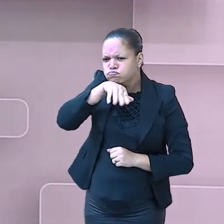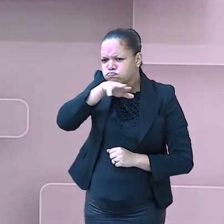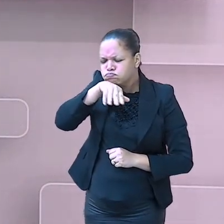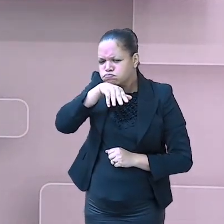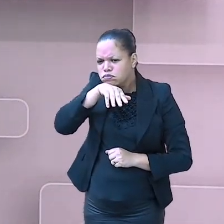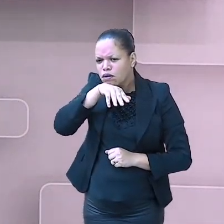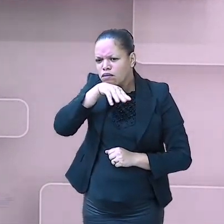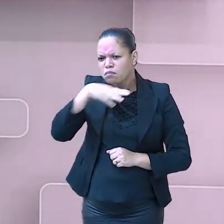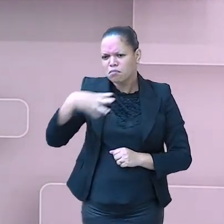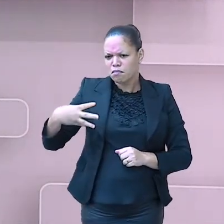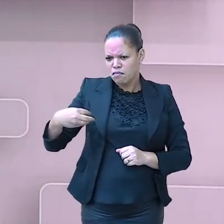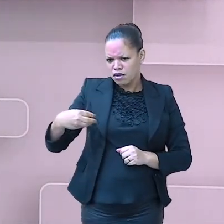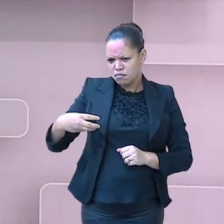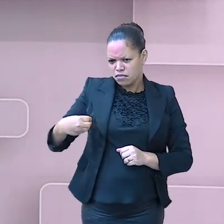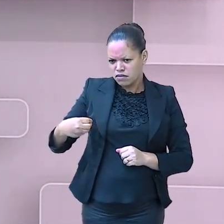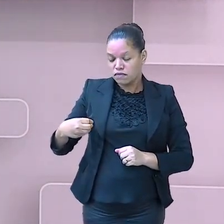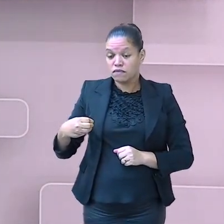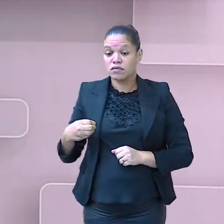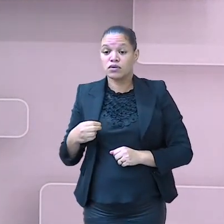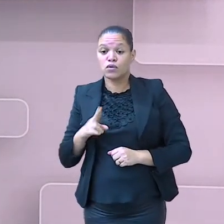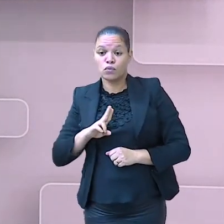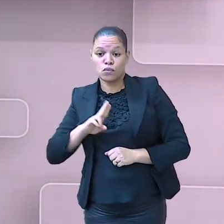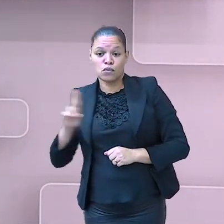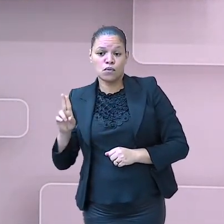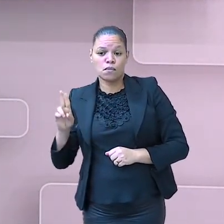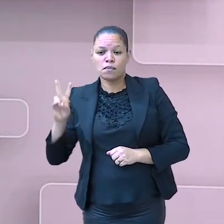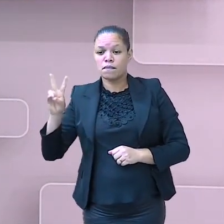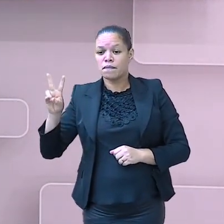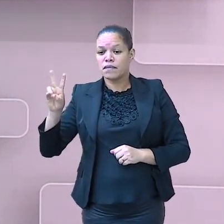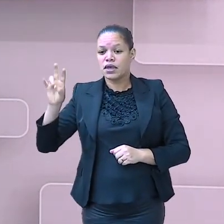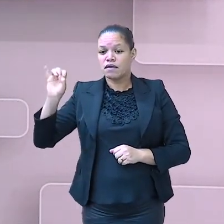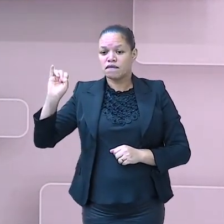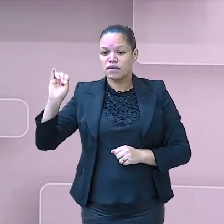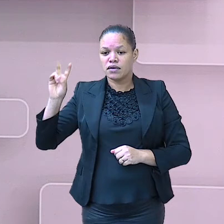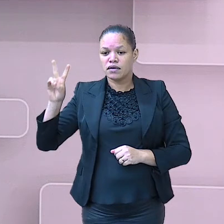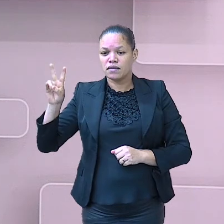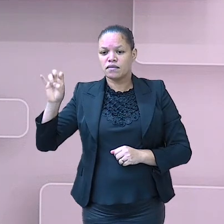os peixes? O que são considerados?